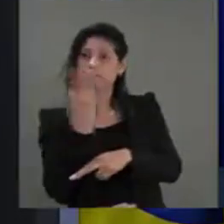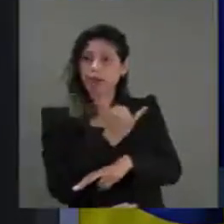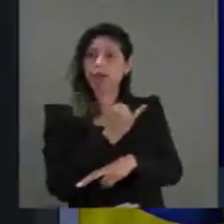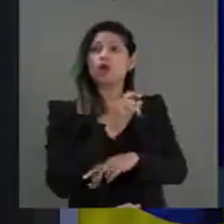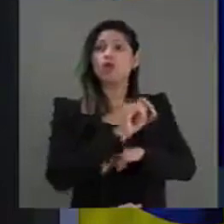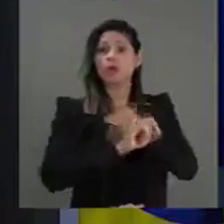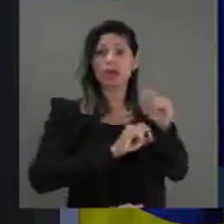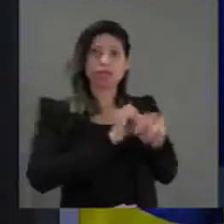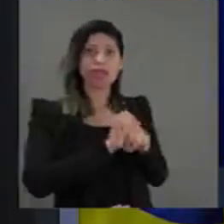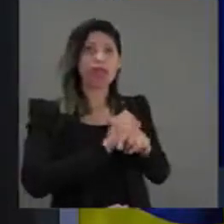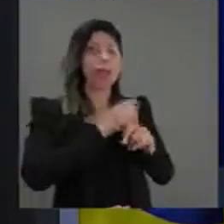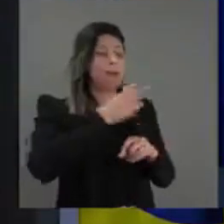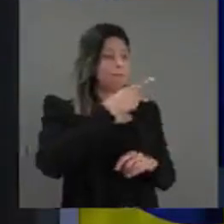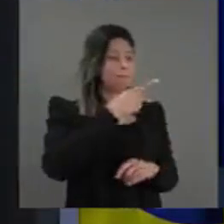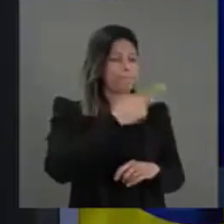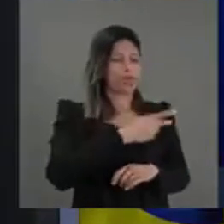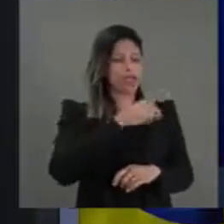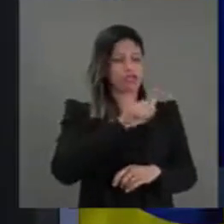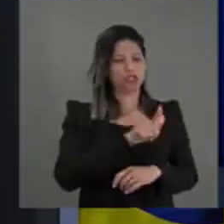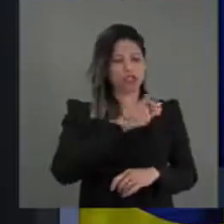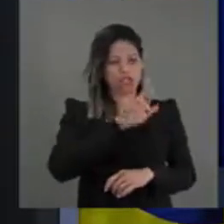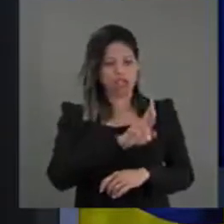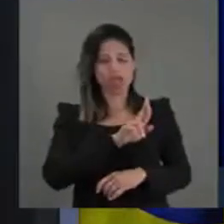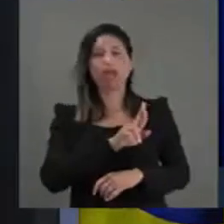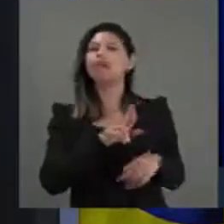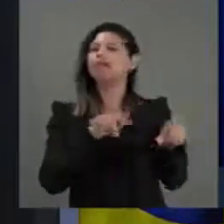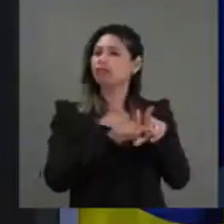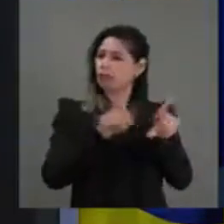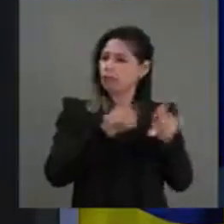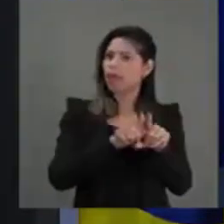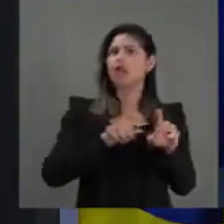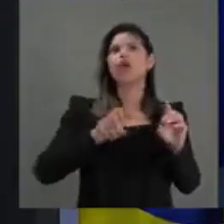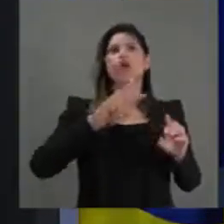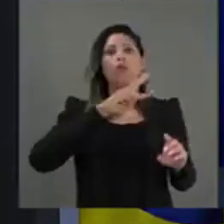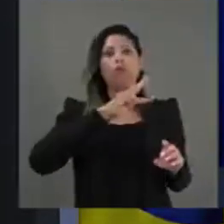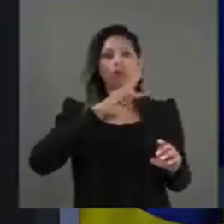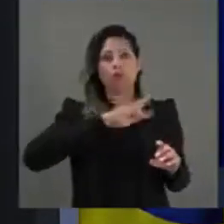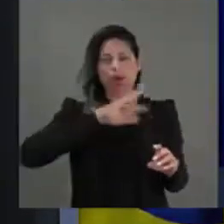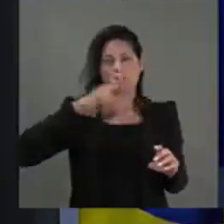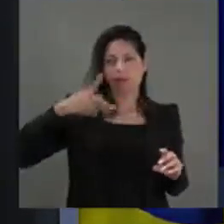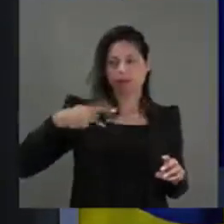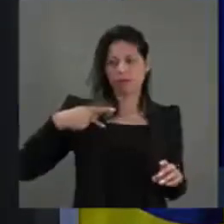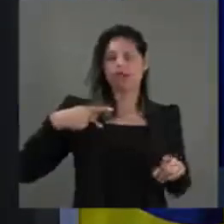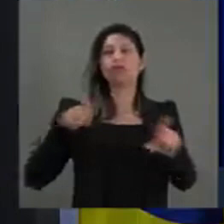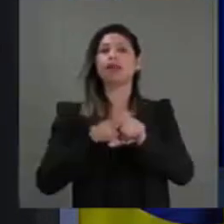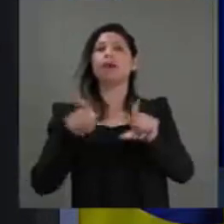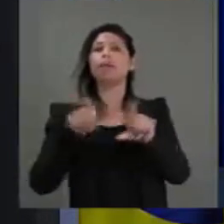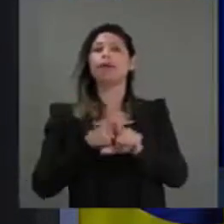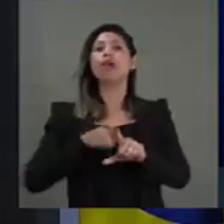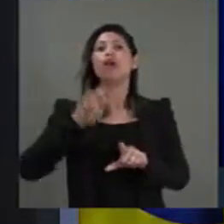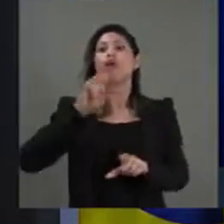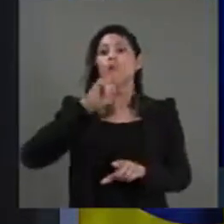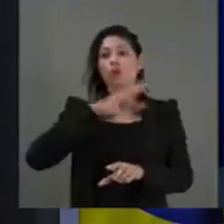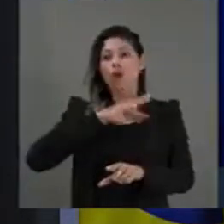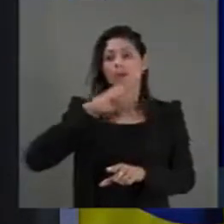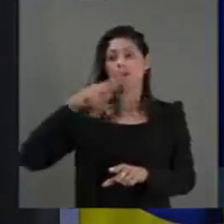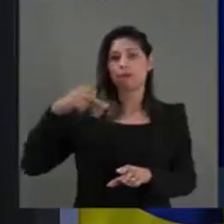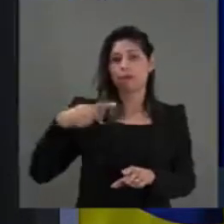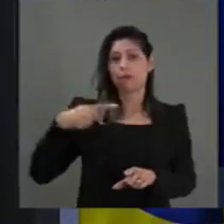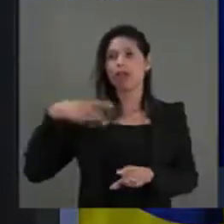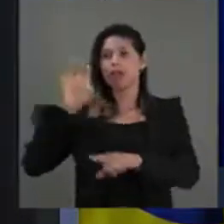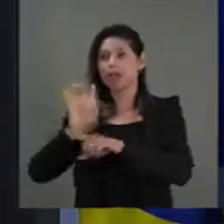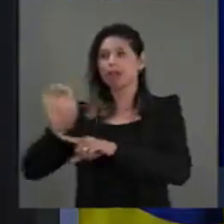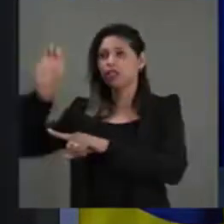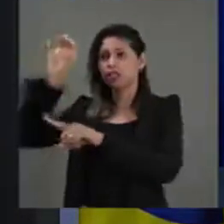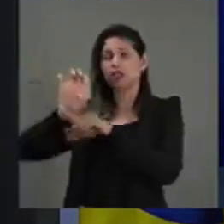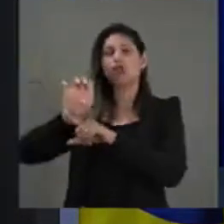ao Ministério Público Estadual, Procuradoria-Geral da República e o Ministério Público Estadual, na figura de seu procurador